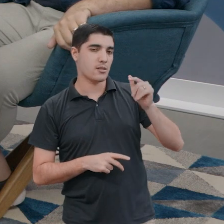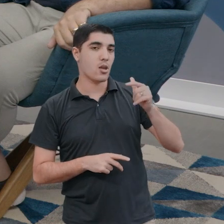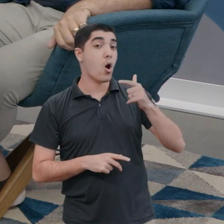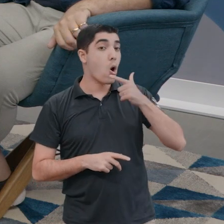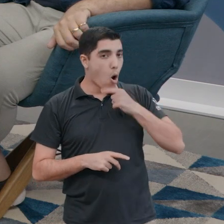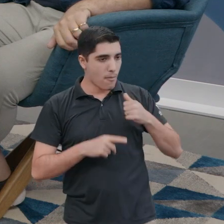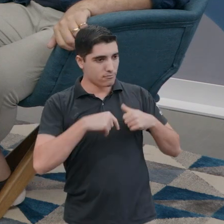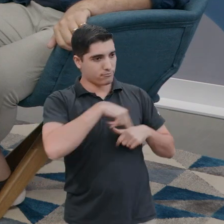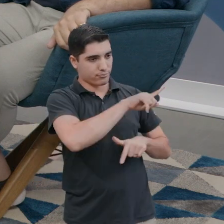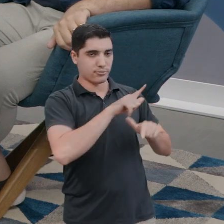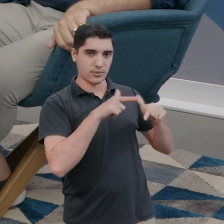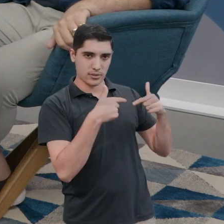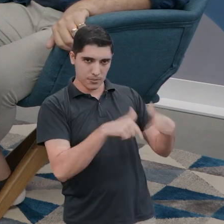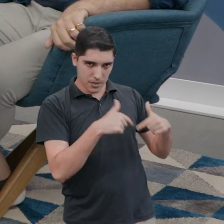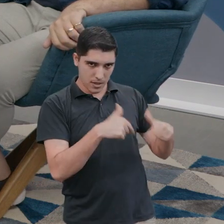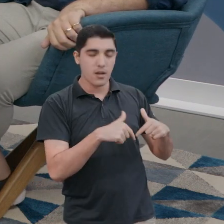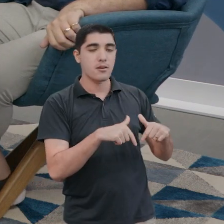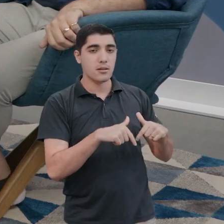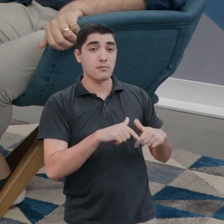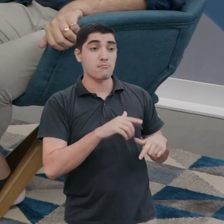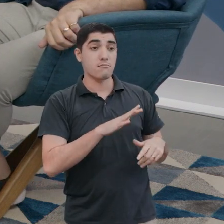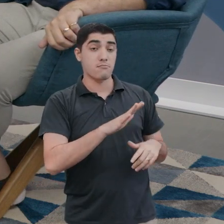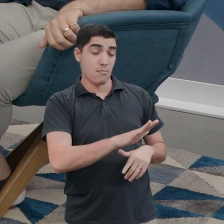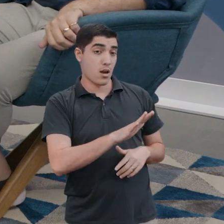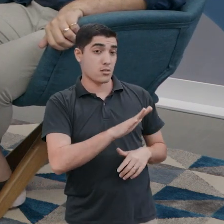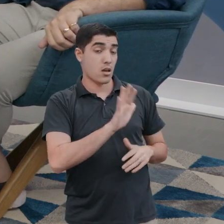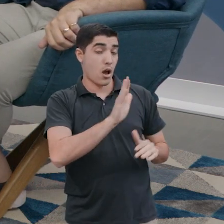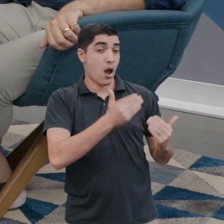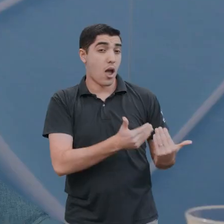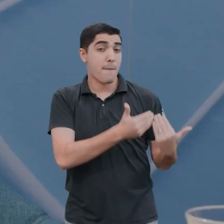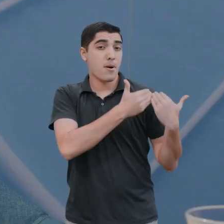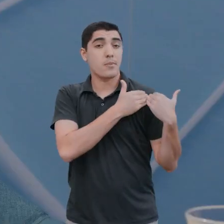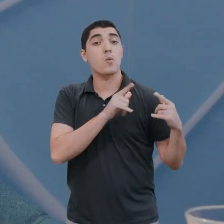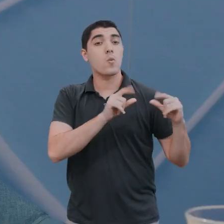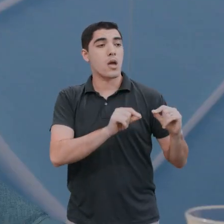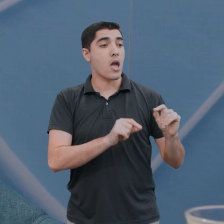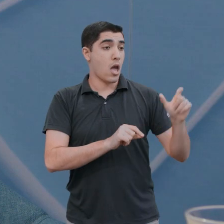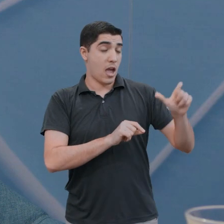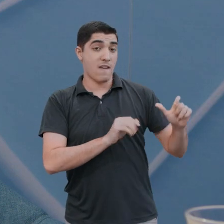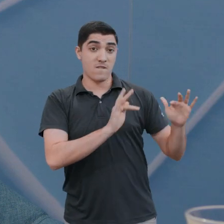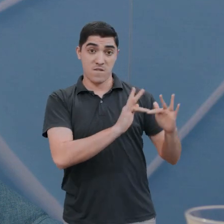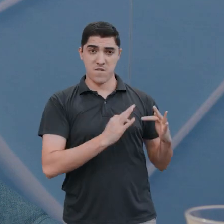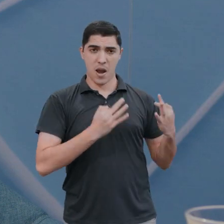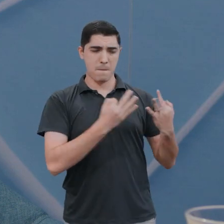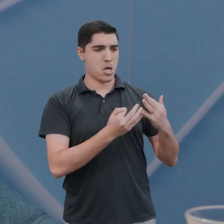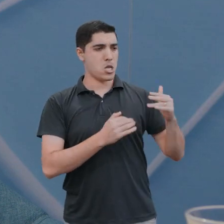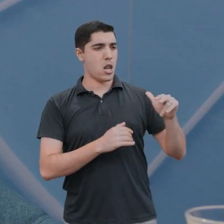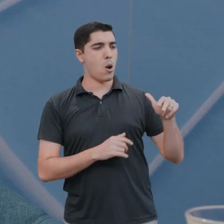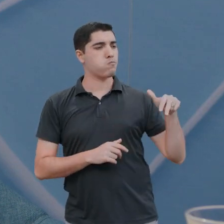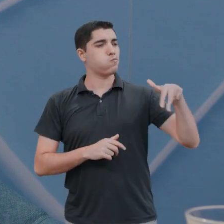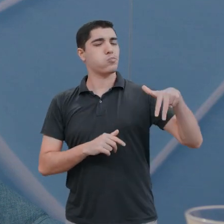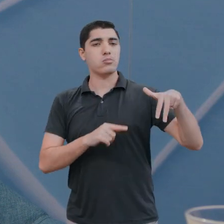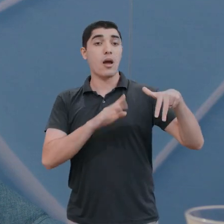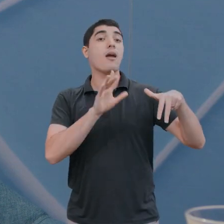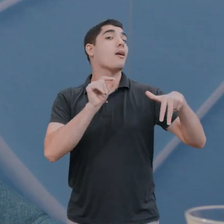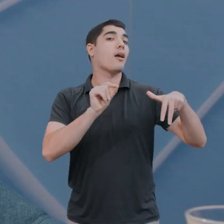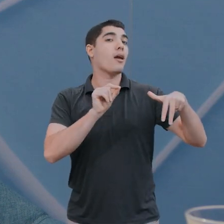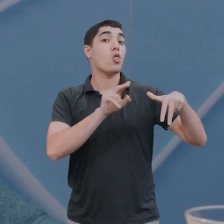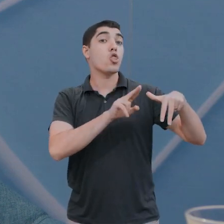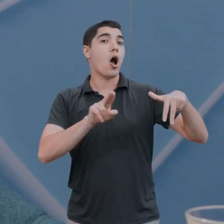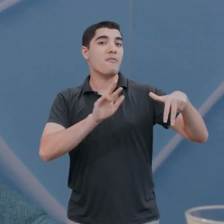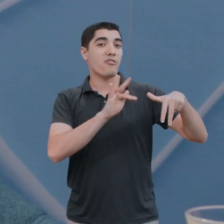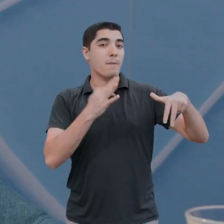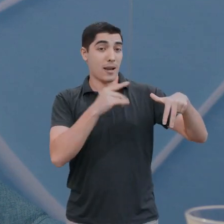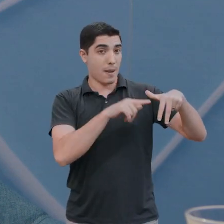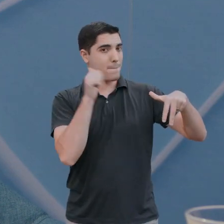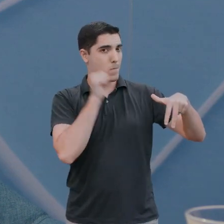trabalhavam e eles iam nesses trabalhos e a responsabilidade de carregar o sobrenome da família estava na mulher. Então, se o homem